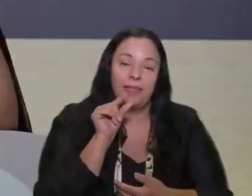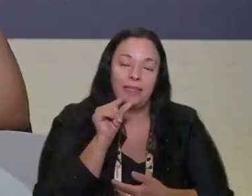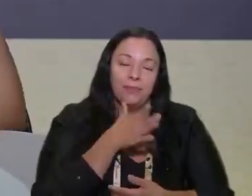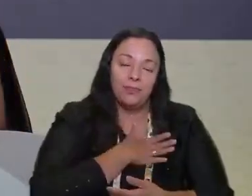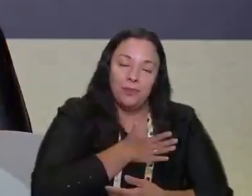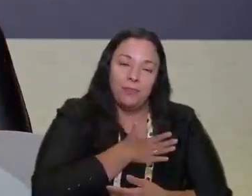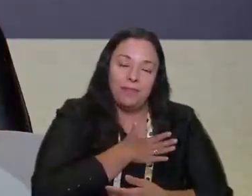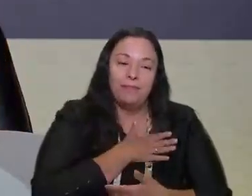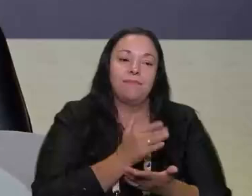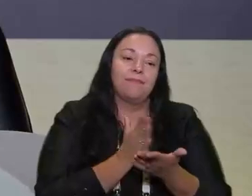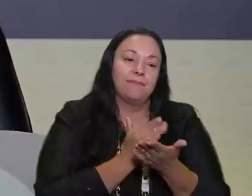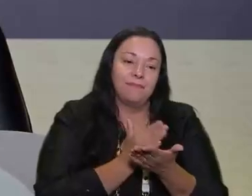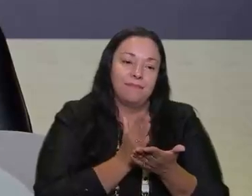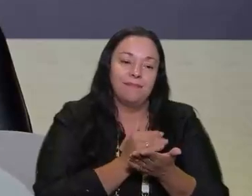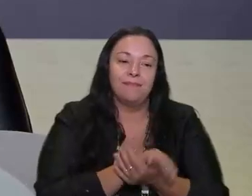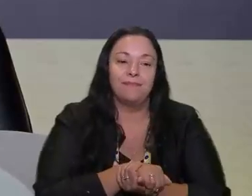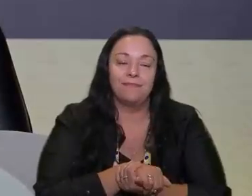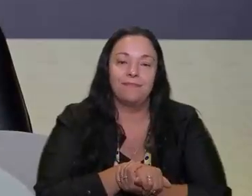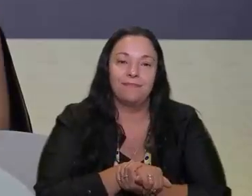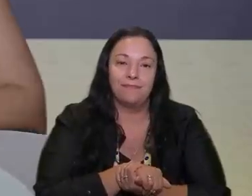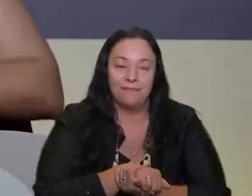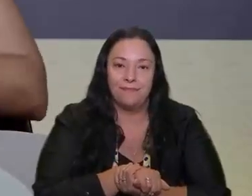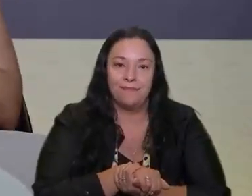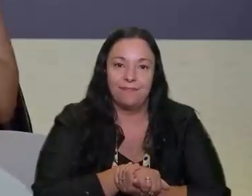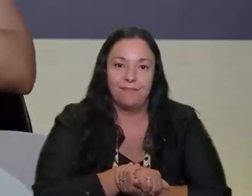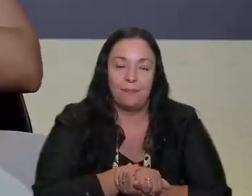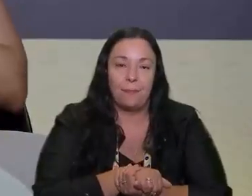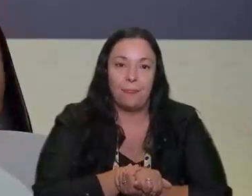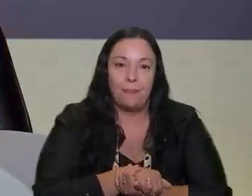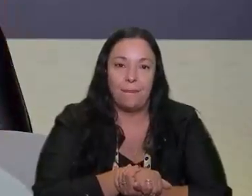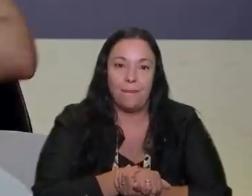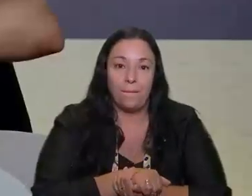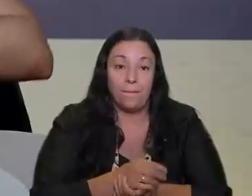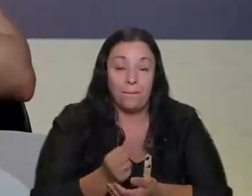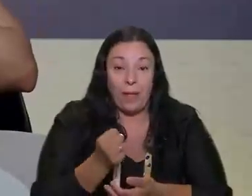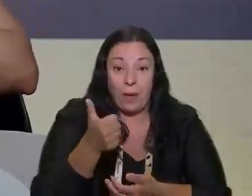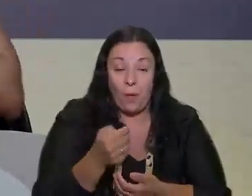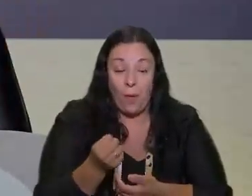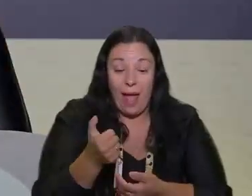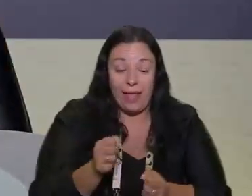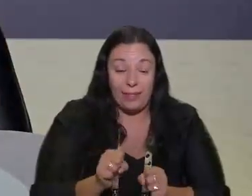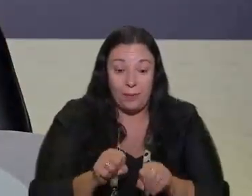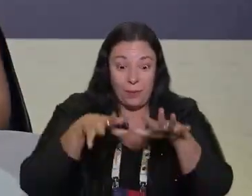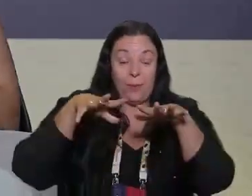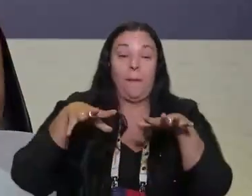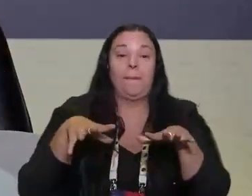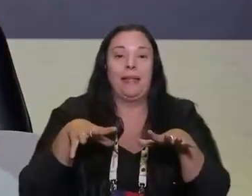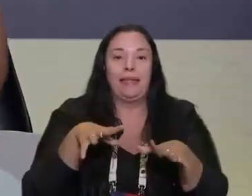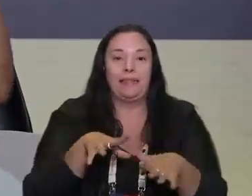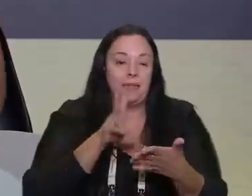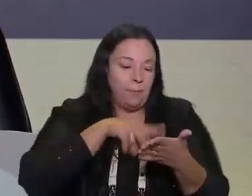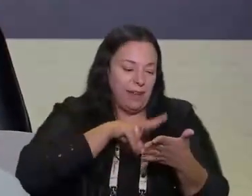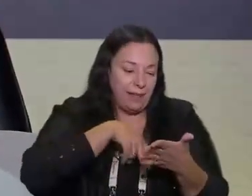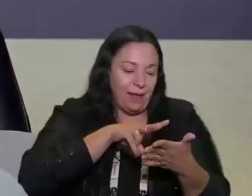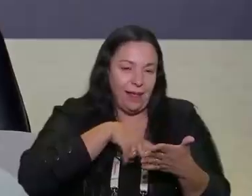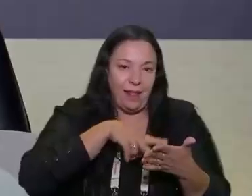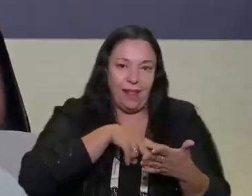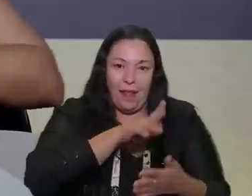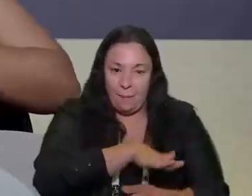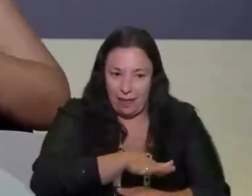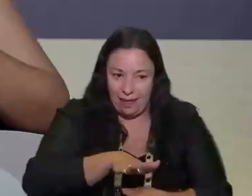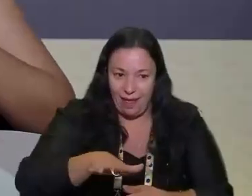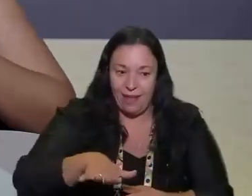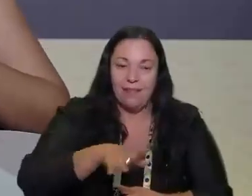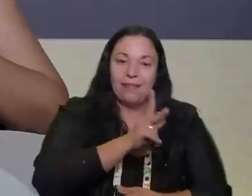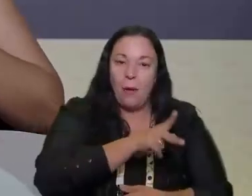livro, que é quase uma surpresinha assim, que eu coloquei para quem lê para criança, ou então para o